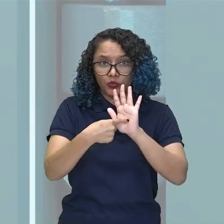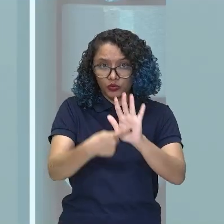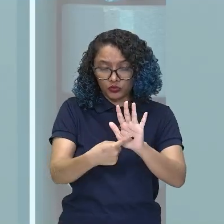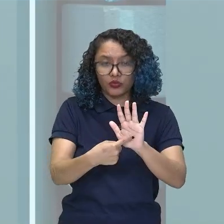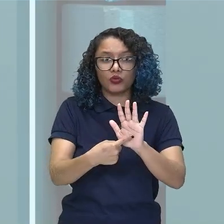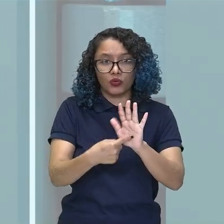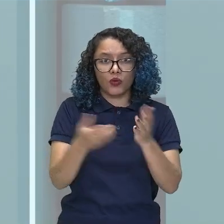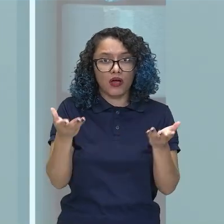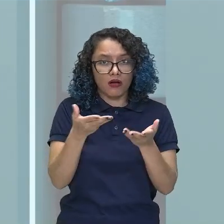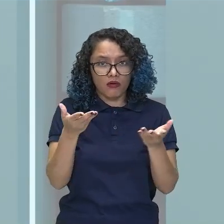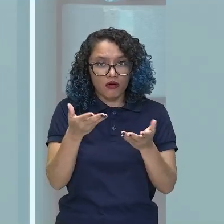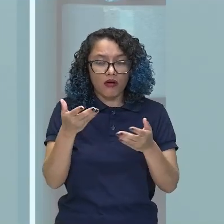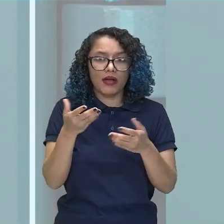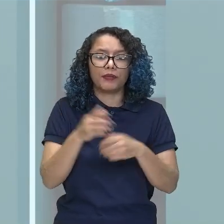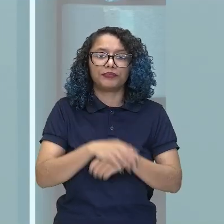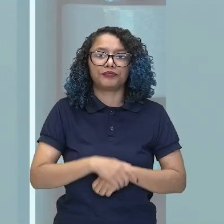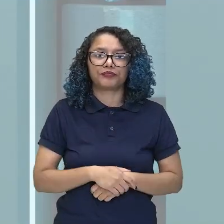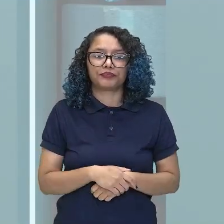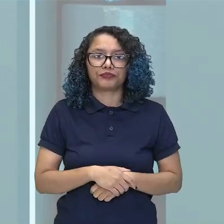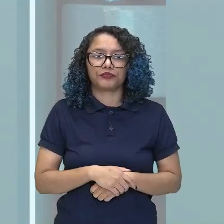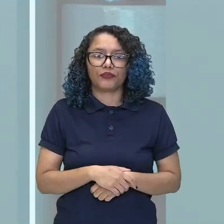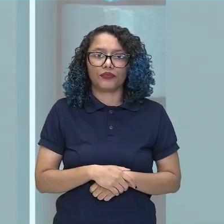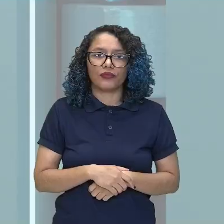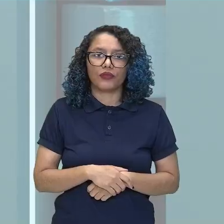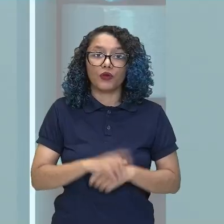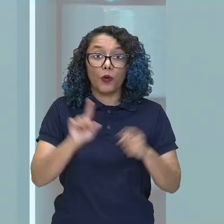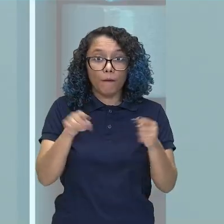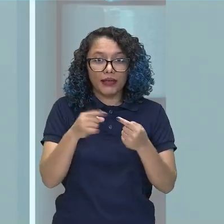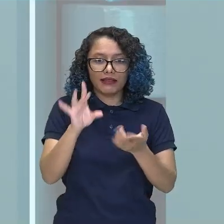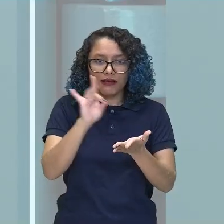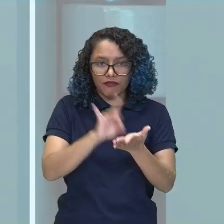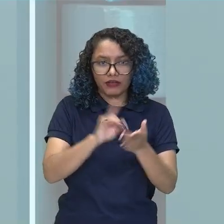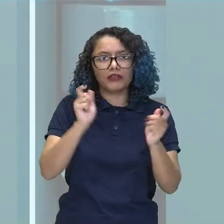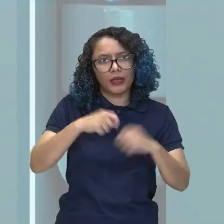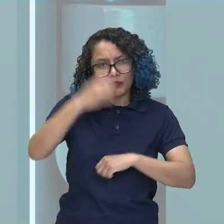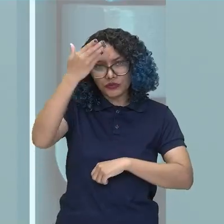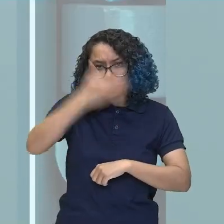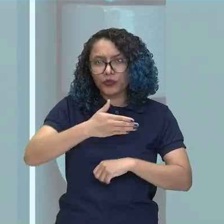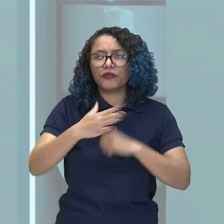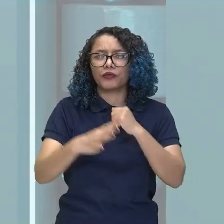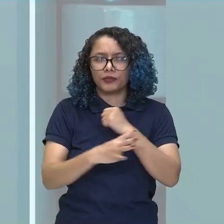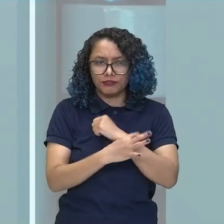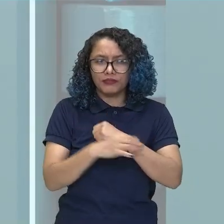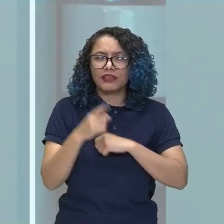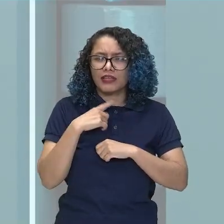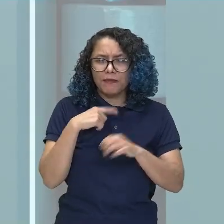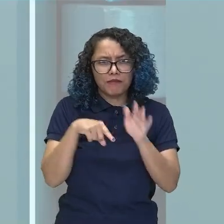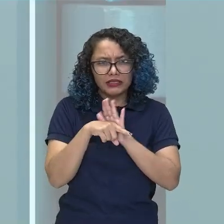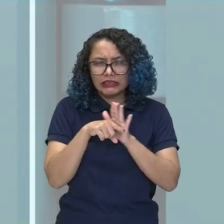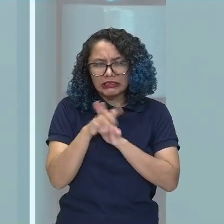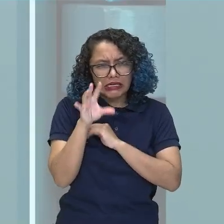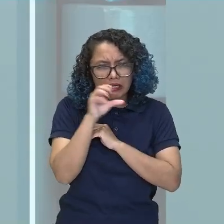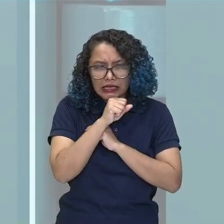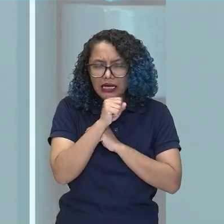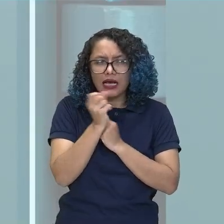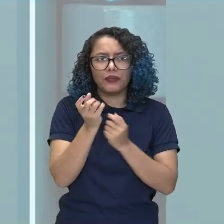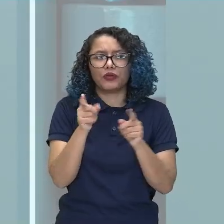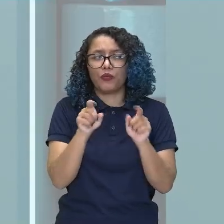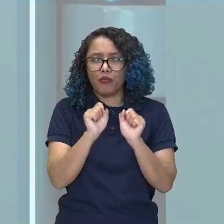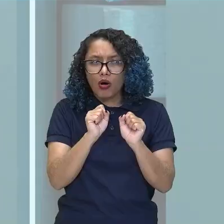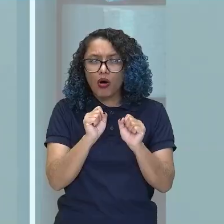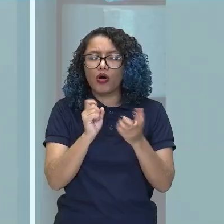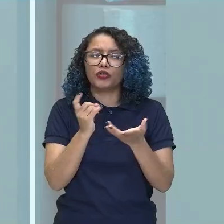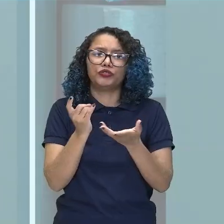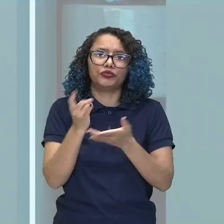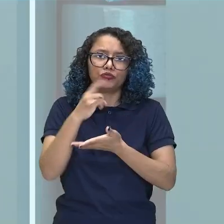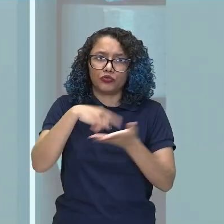durante aqui a nossa aula, o nosso exemplo, são fatos que nós podemos comprovar com pesquisas rápidas, em documentos oficiais,